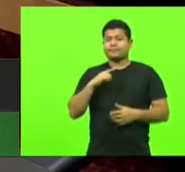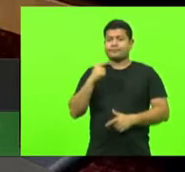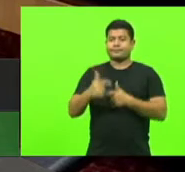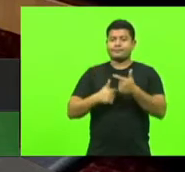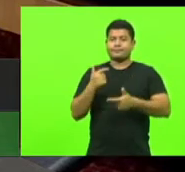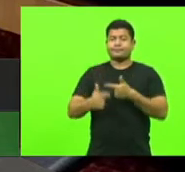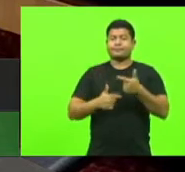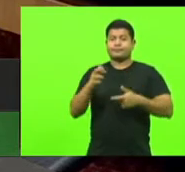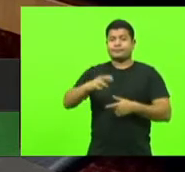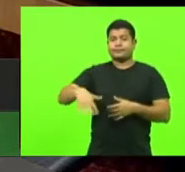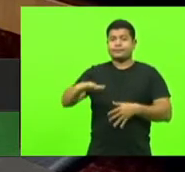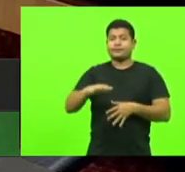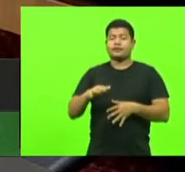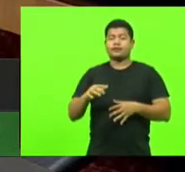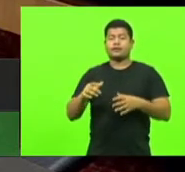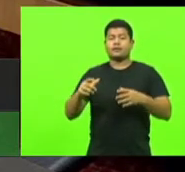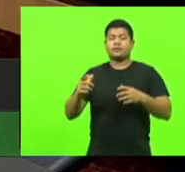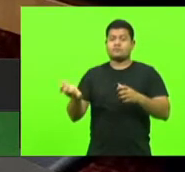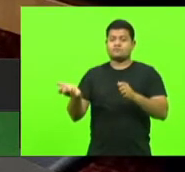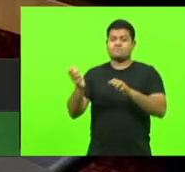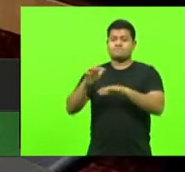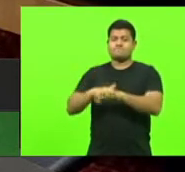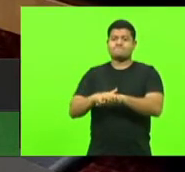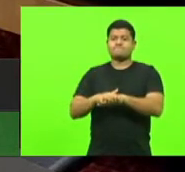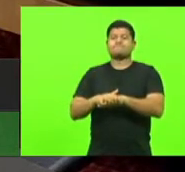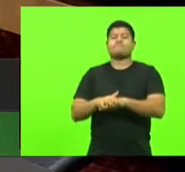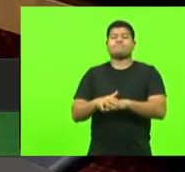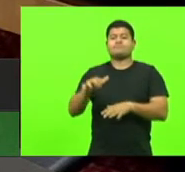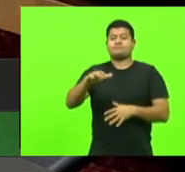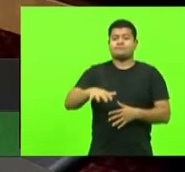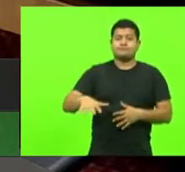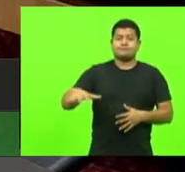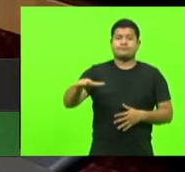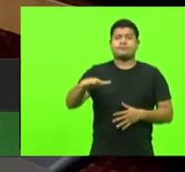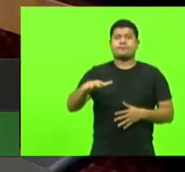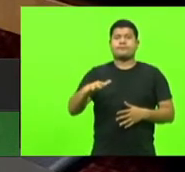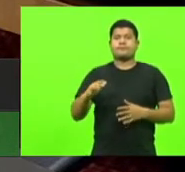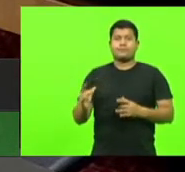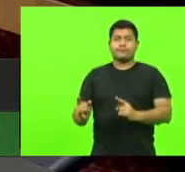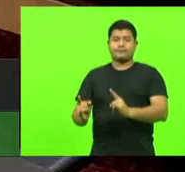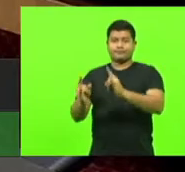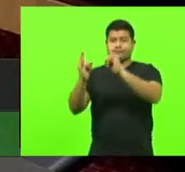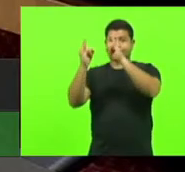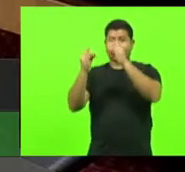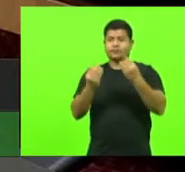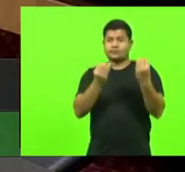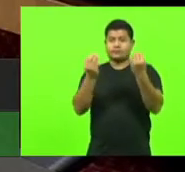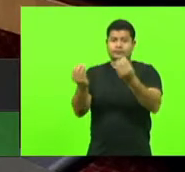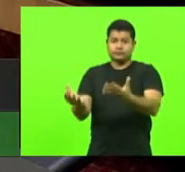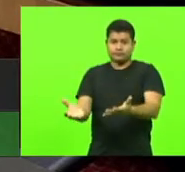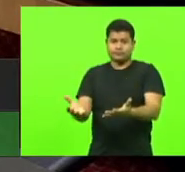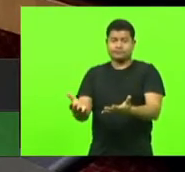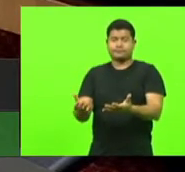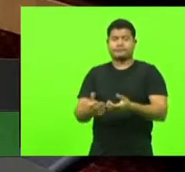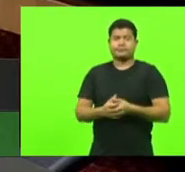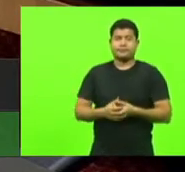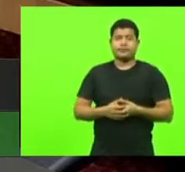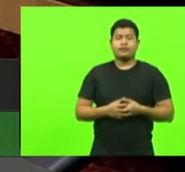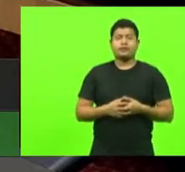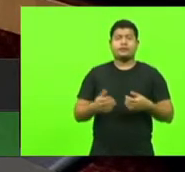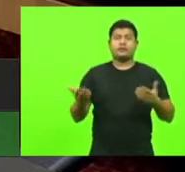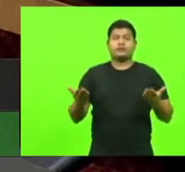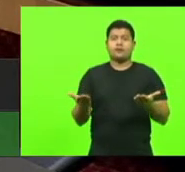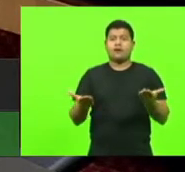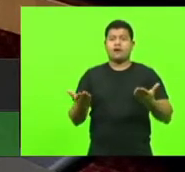de inclusão social e que esta área, este imóvel que está sendo cedido, irá se transformar num